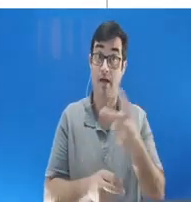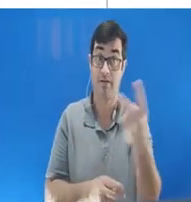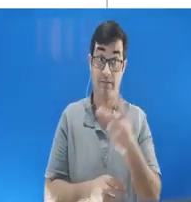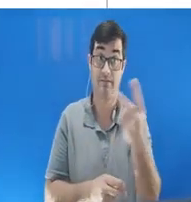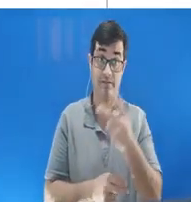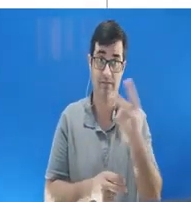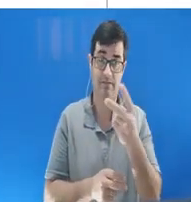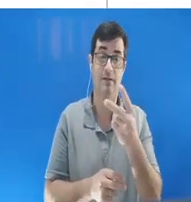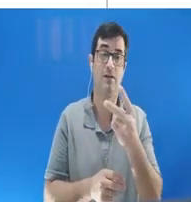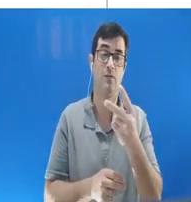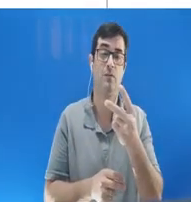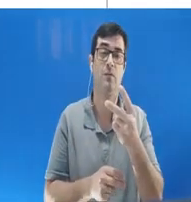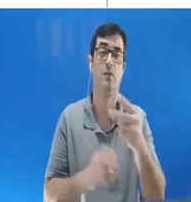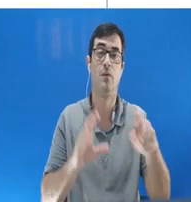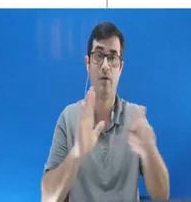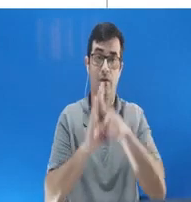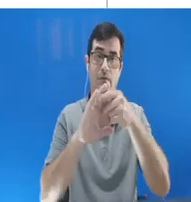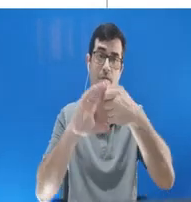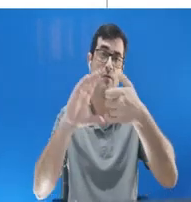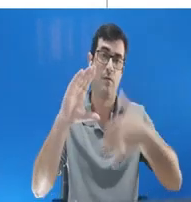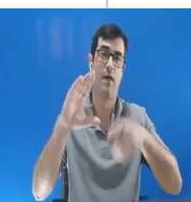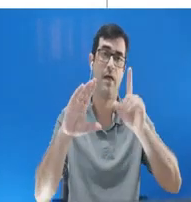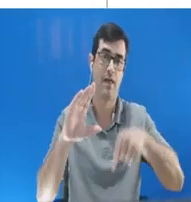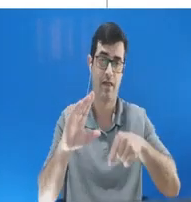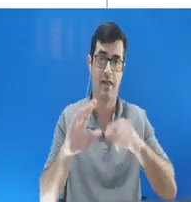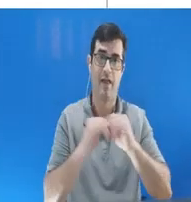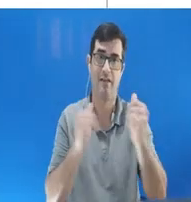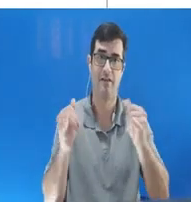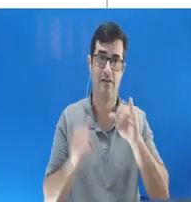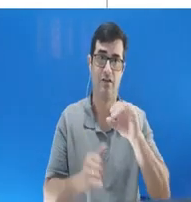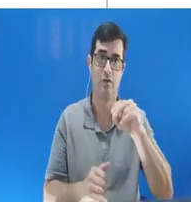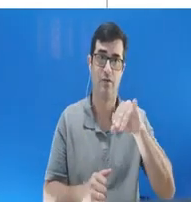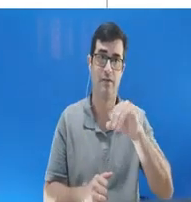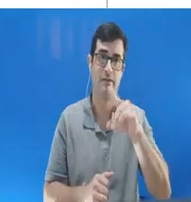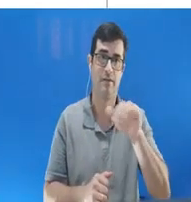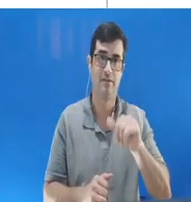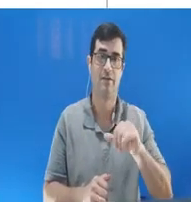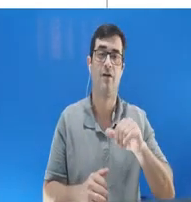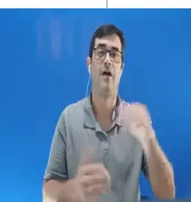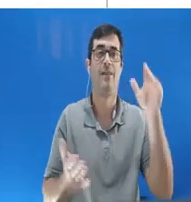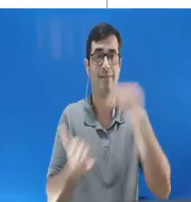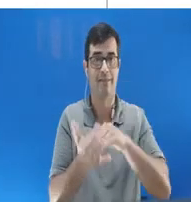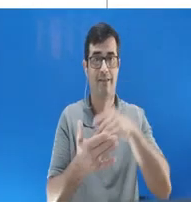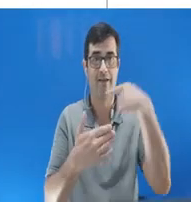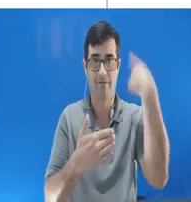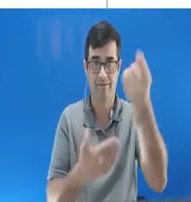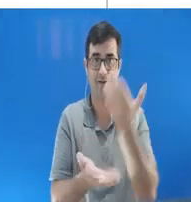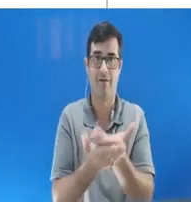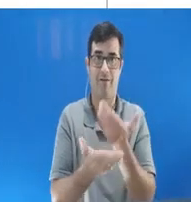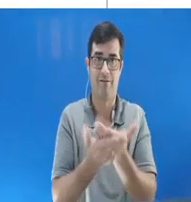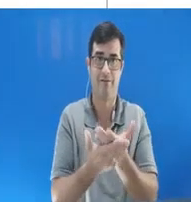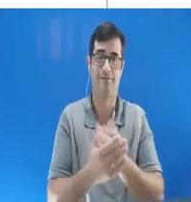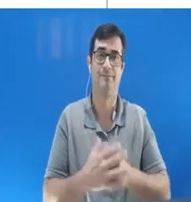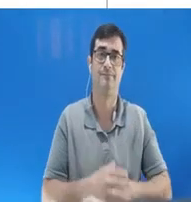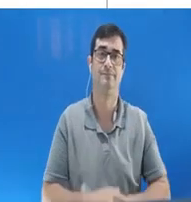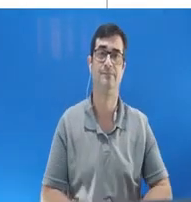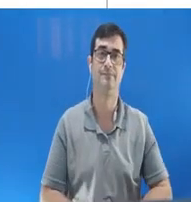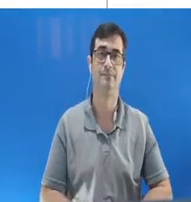com a segunda propriedade periódica, que é a energia de ionização. Até a próxima aula.